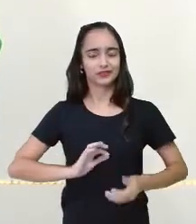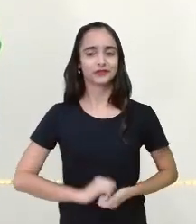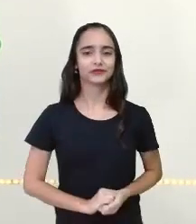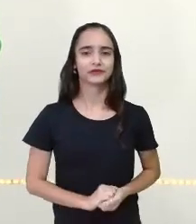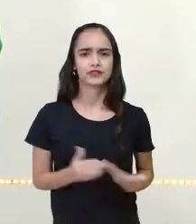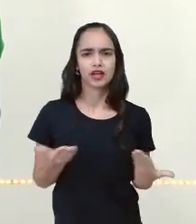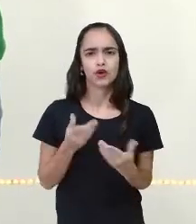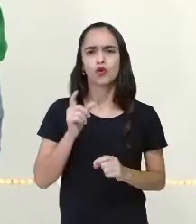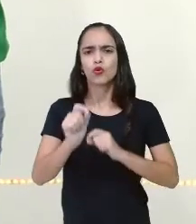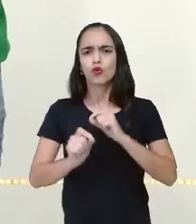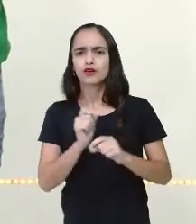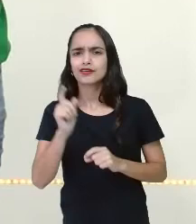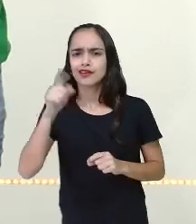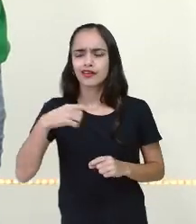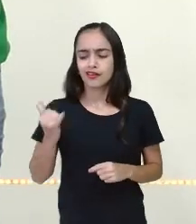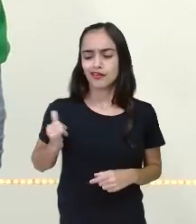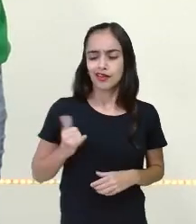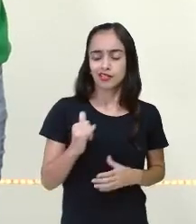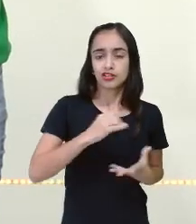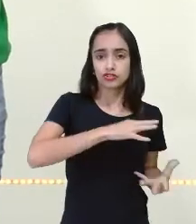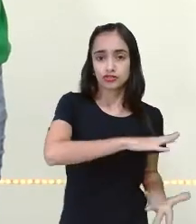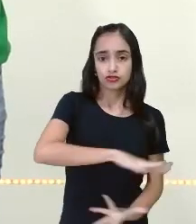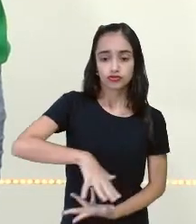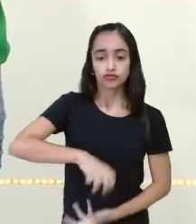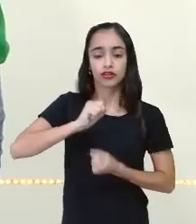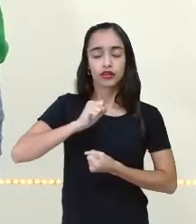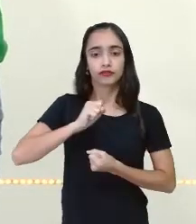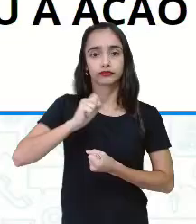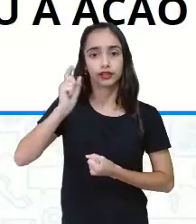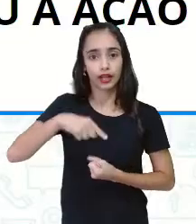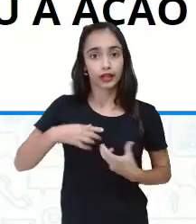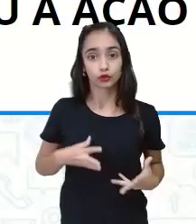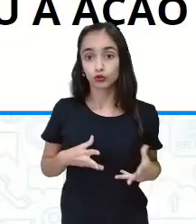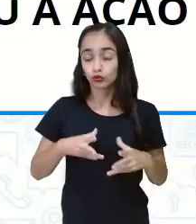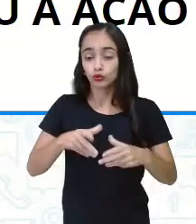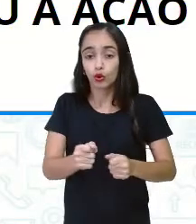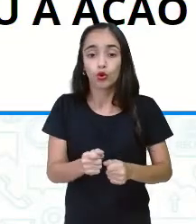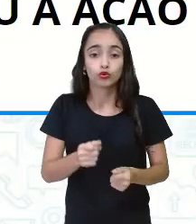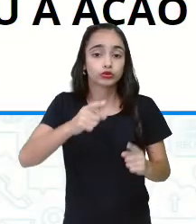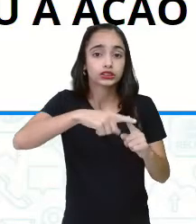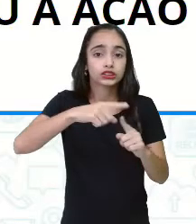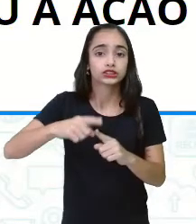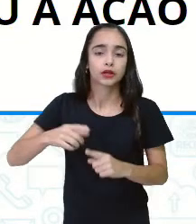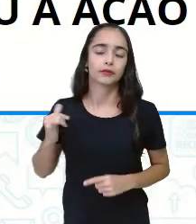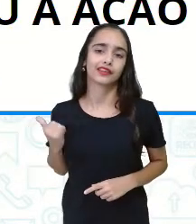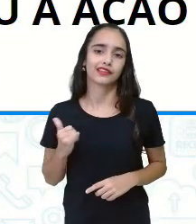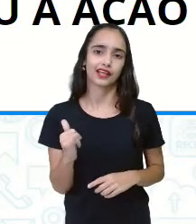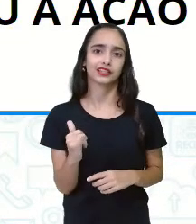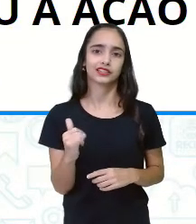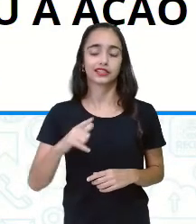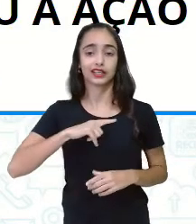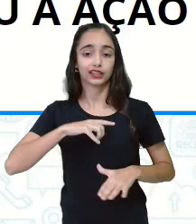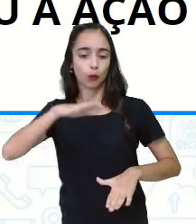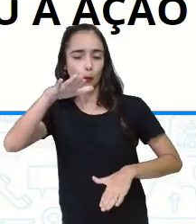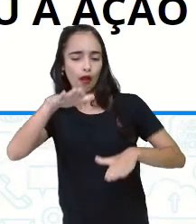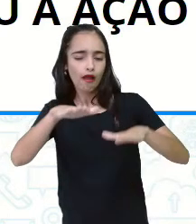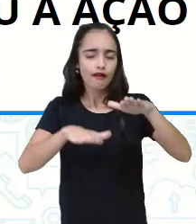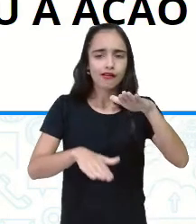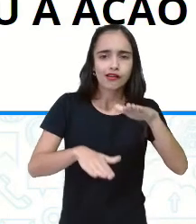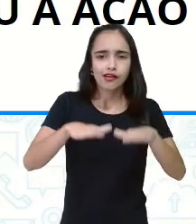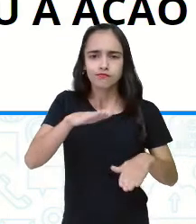que é sustentável? Energia sustentável é todo tipo de energia que consegue manter um equilíbrio